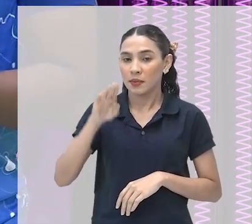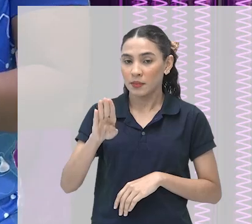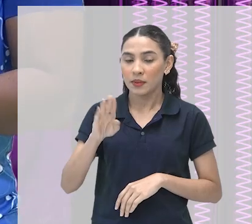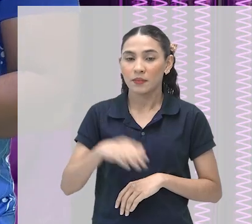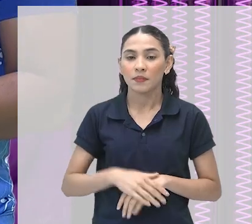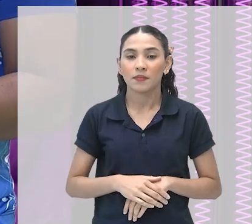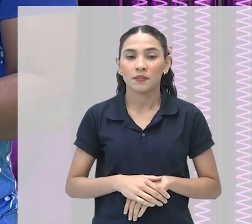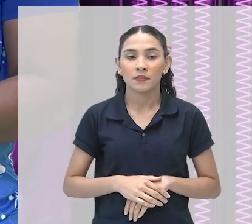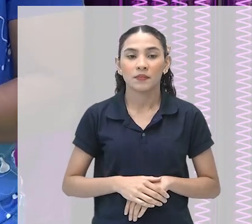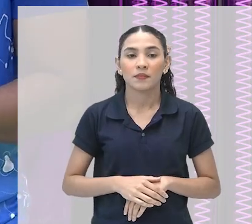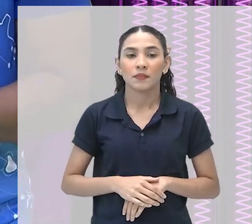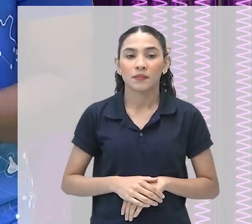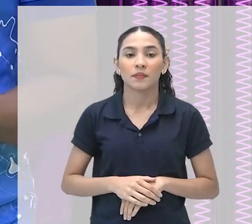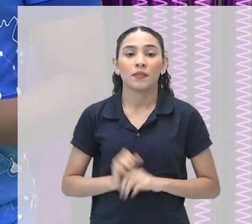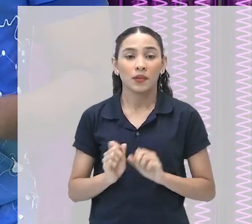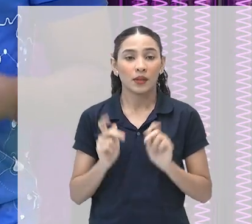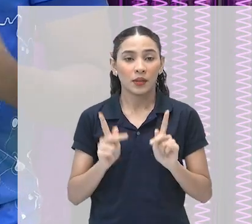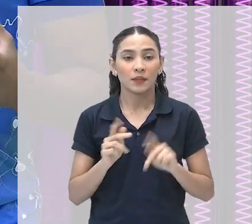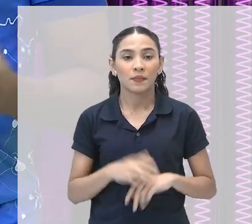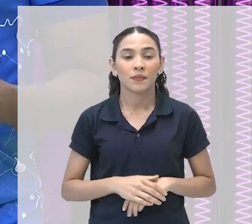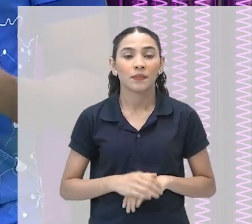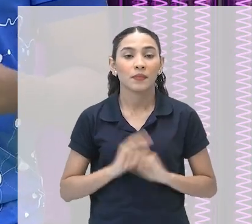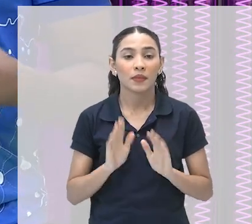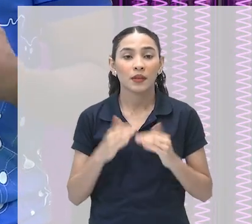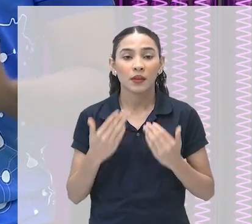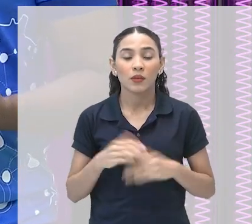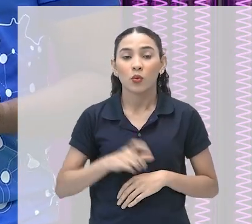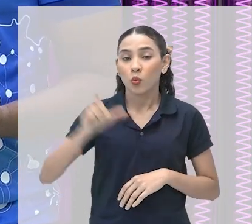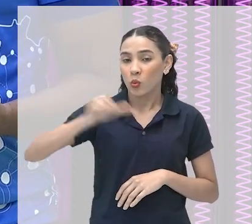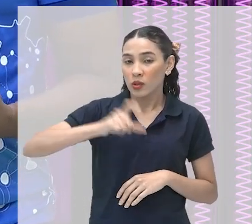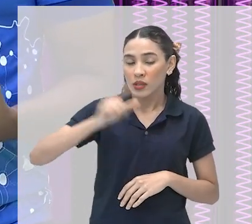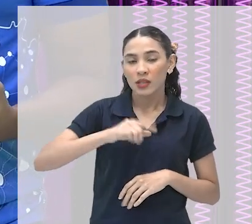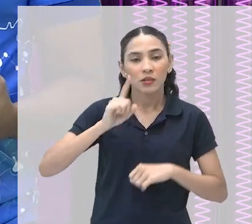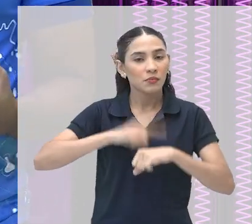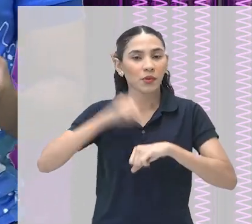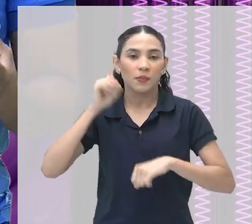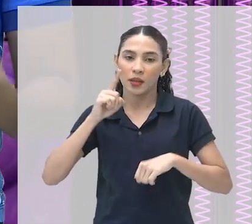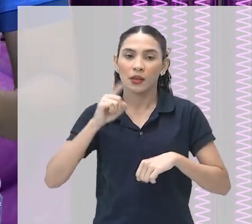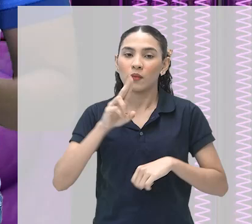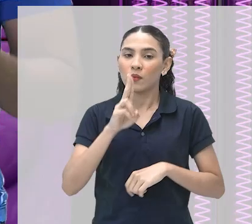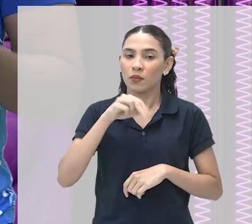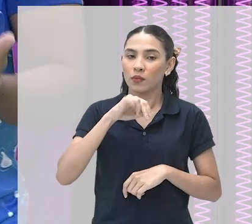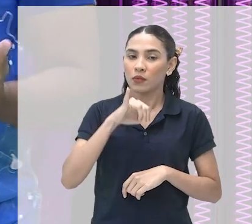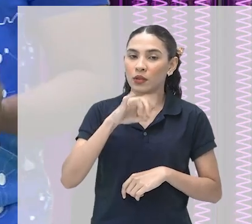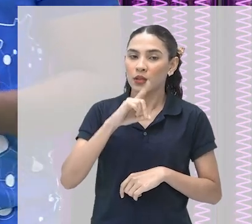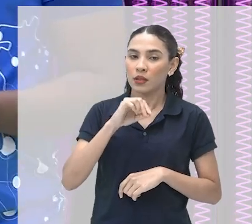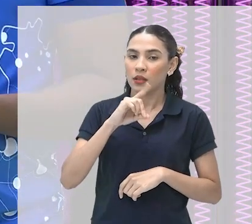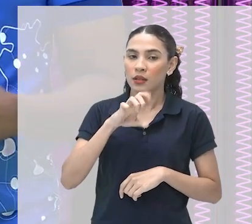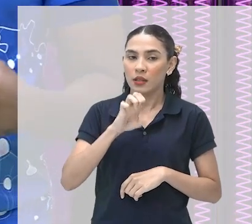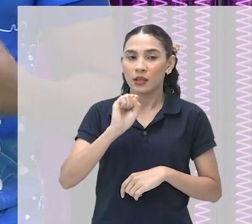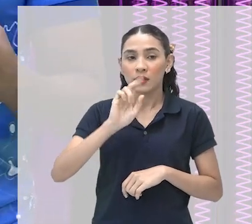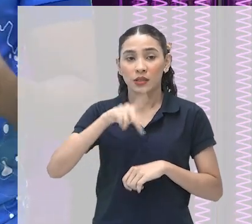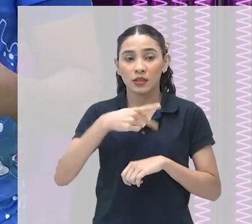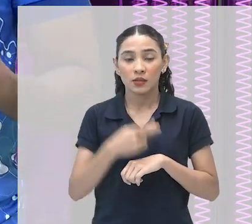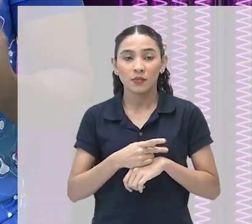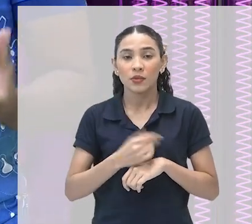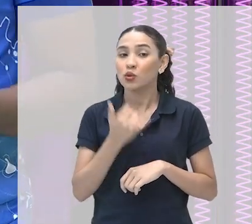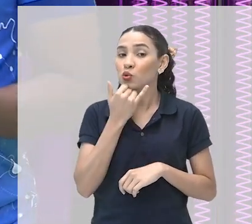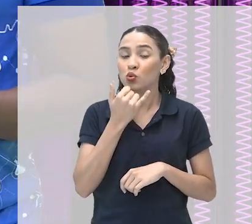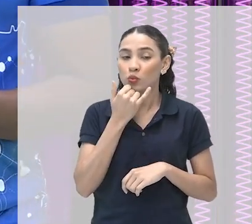5,76 megabytes. Tudo bem? Então, o disquete foi uma das primeiras unidades de medidas. Depois do disquete... unidades